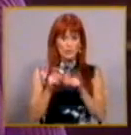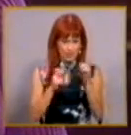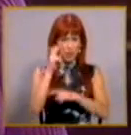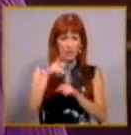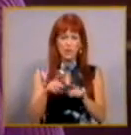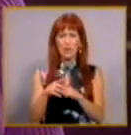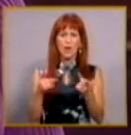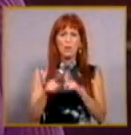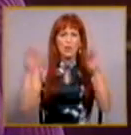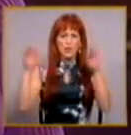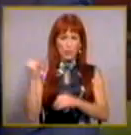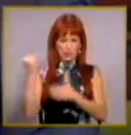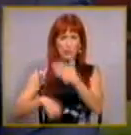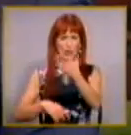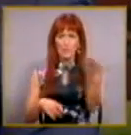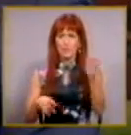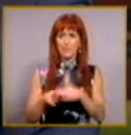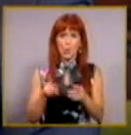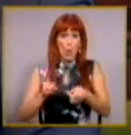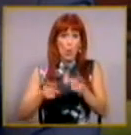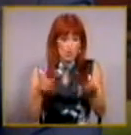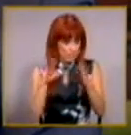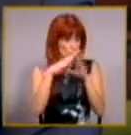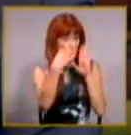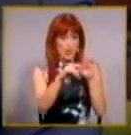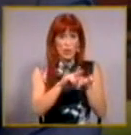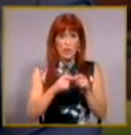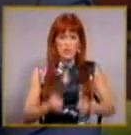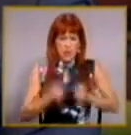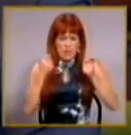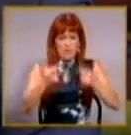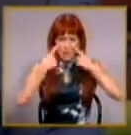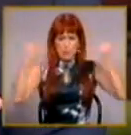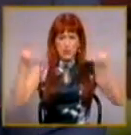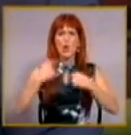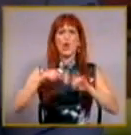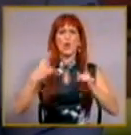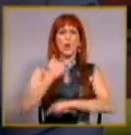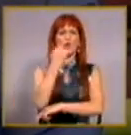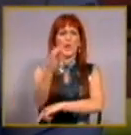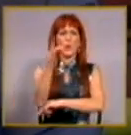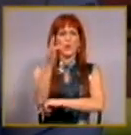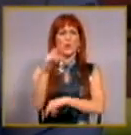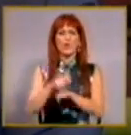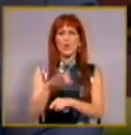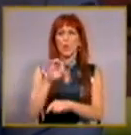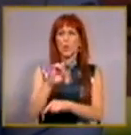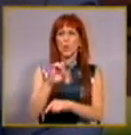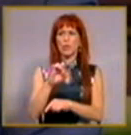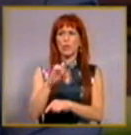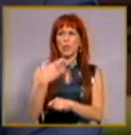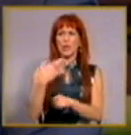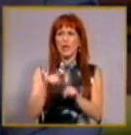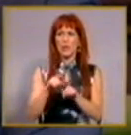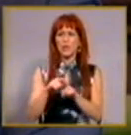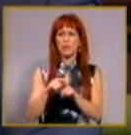ou não à redução de impostos, foi exatamente esse modelo de forte investimento público. Nós temos agora em 2014 7 parceiros públicos